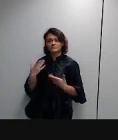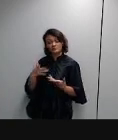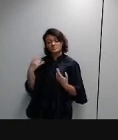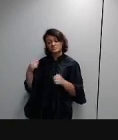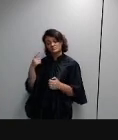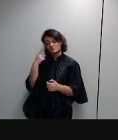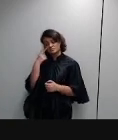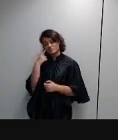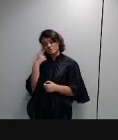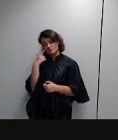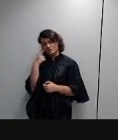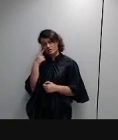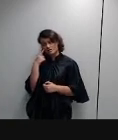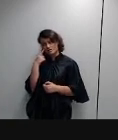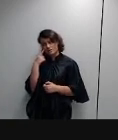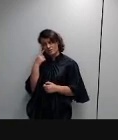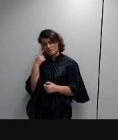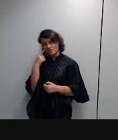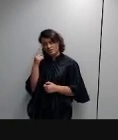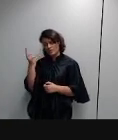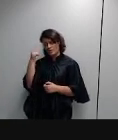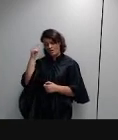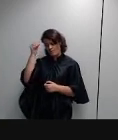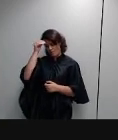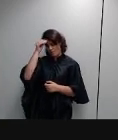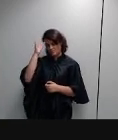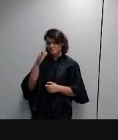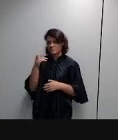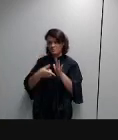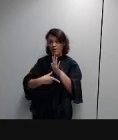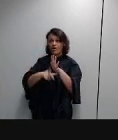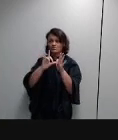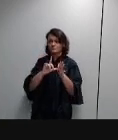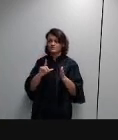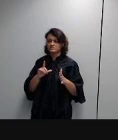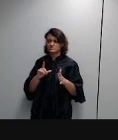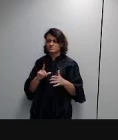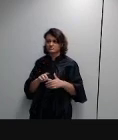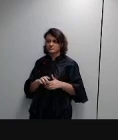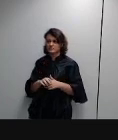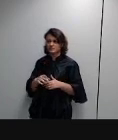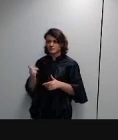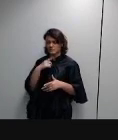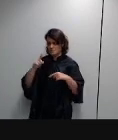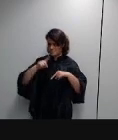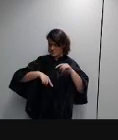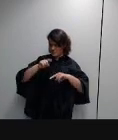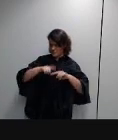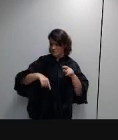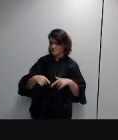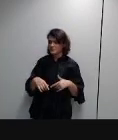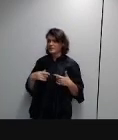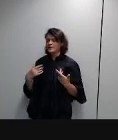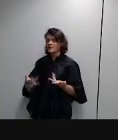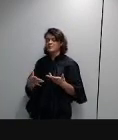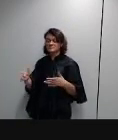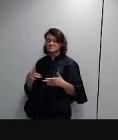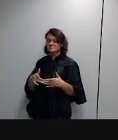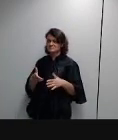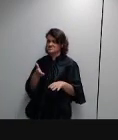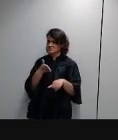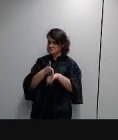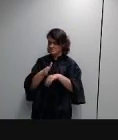não haveria Esse reconhecimento da preclusão mas teremos que corrigir o erro material Mas como eu disse não adentrando os méritos